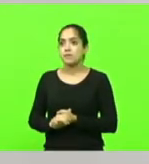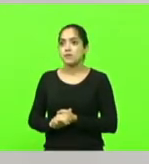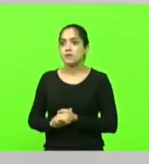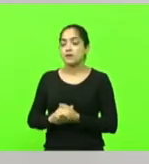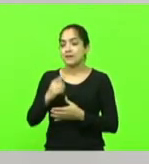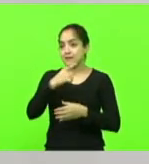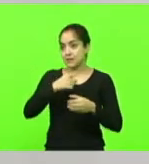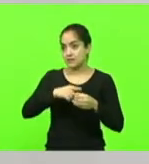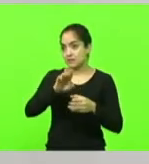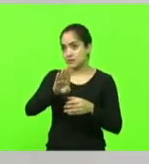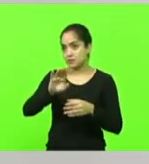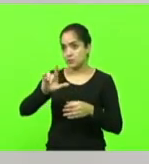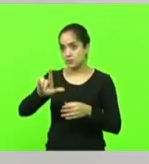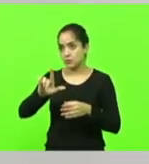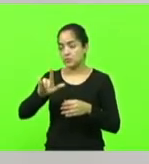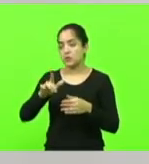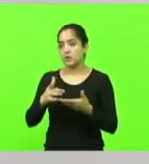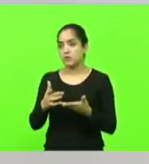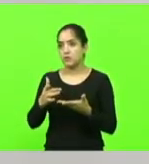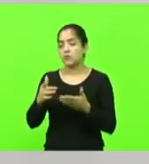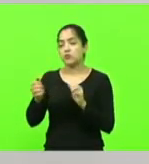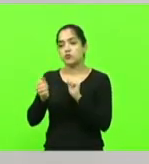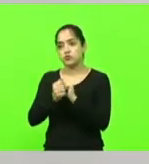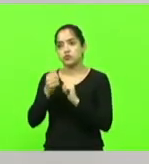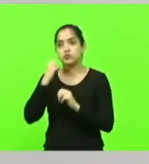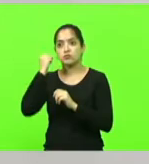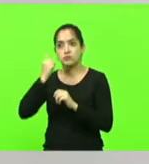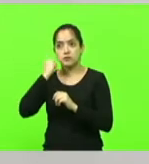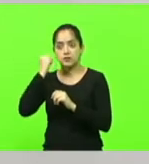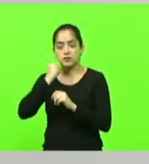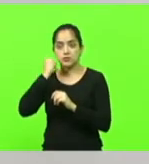senador Jorginho Melo, junto com os senadores.